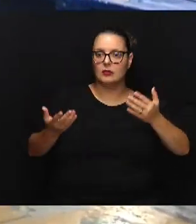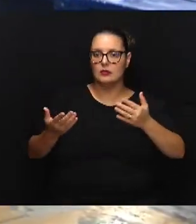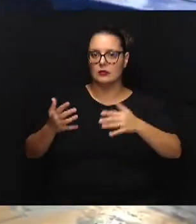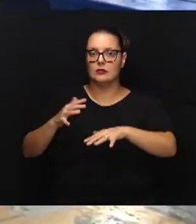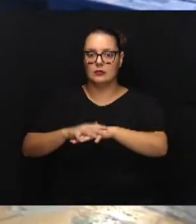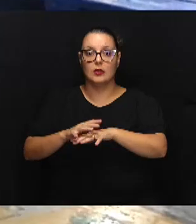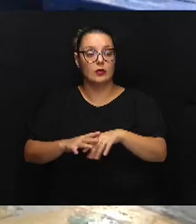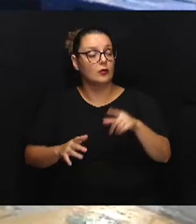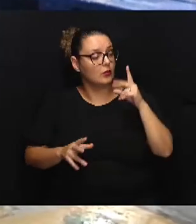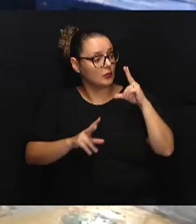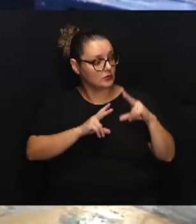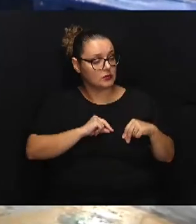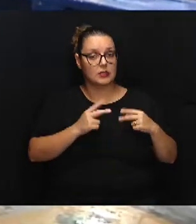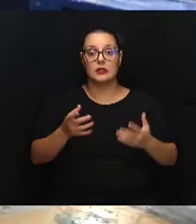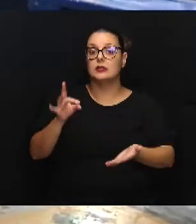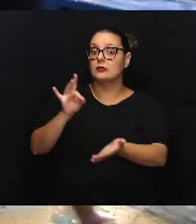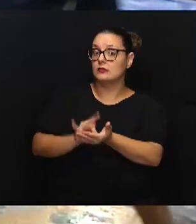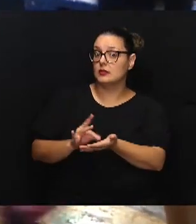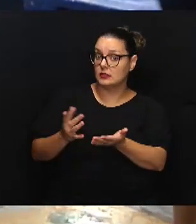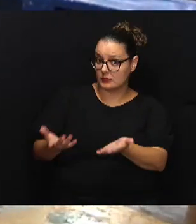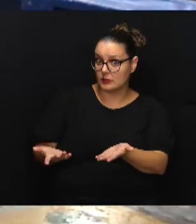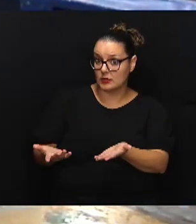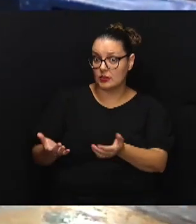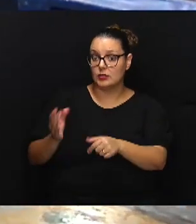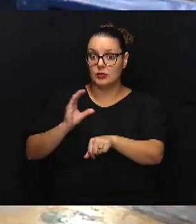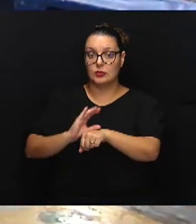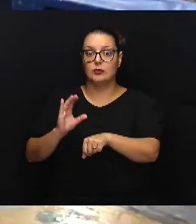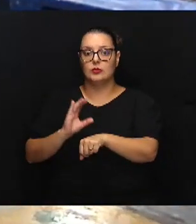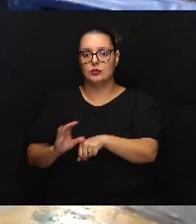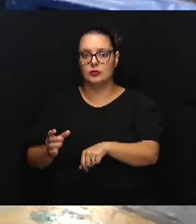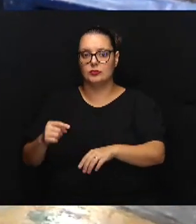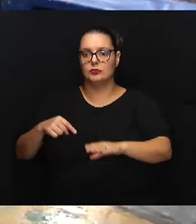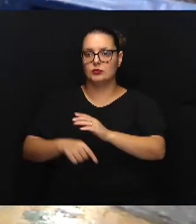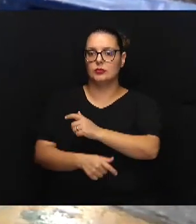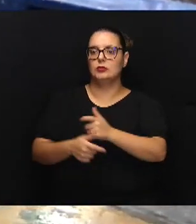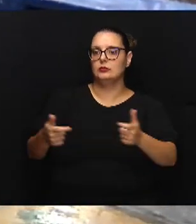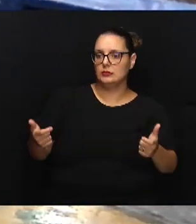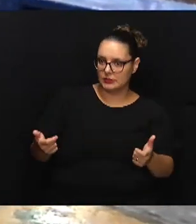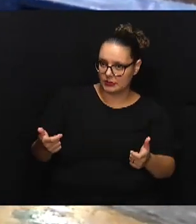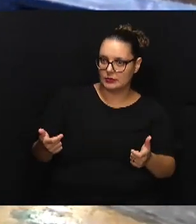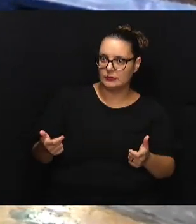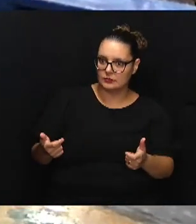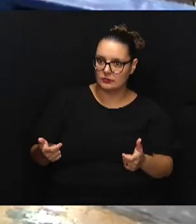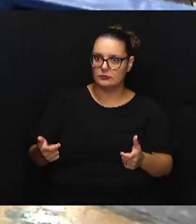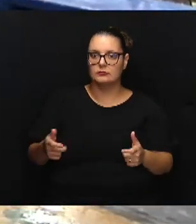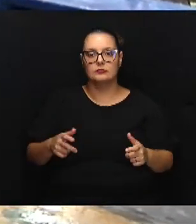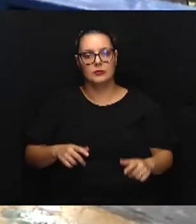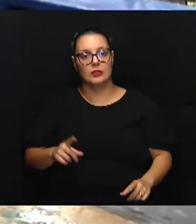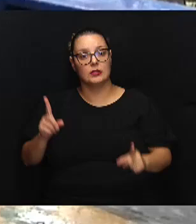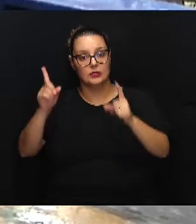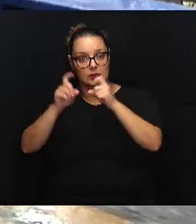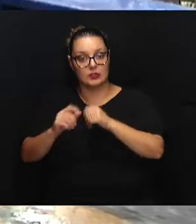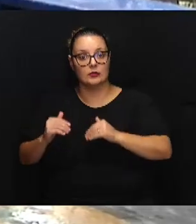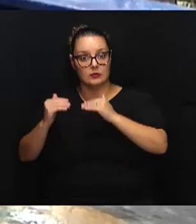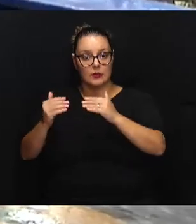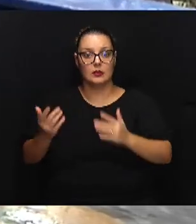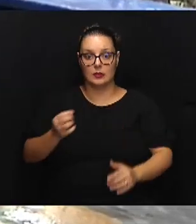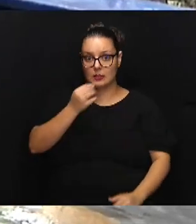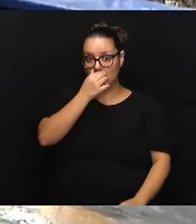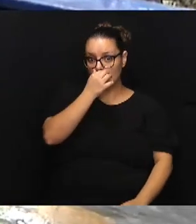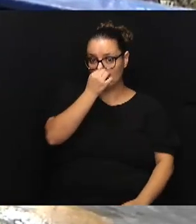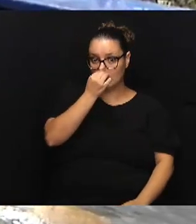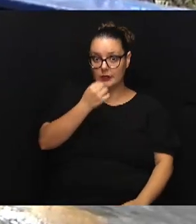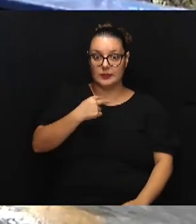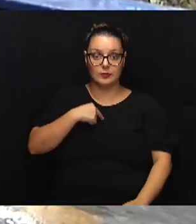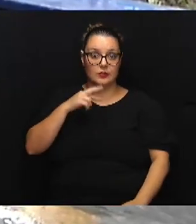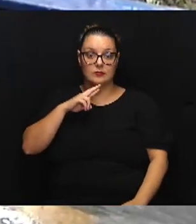né? Cara. Enquanto, na verdade, o curso já deveria avançar, né, em complexidade. Então, não podemos